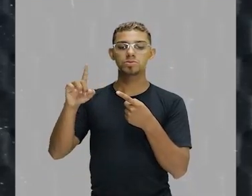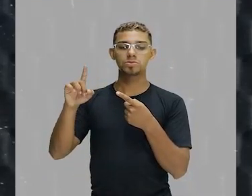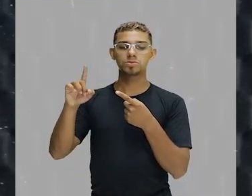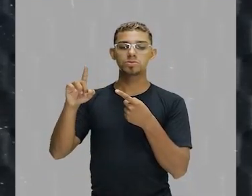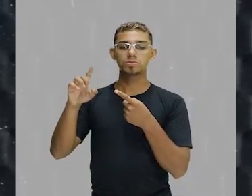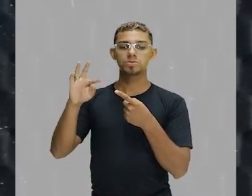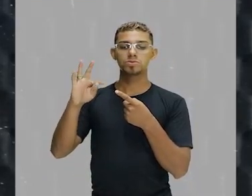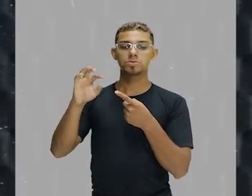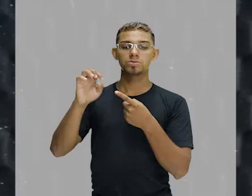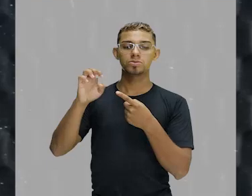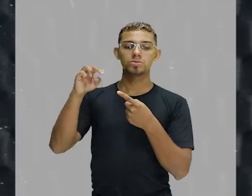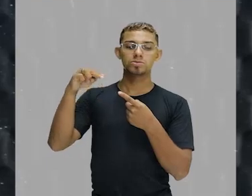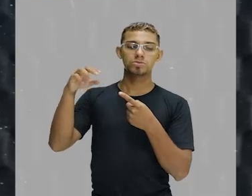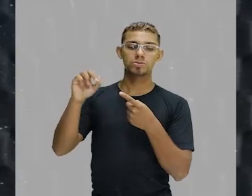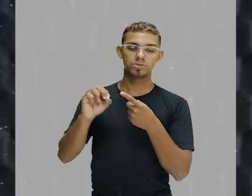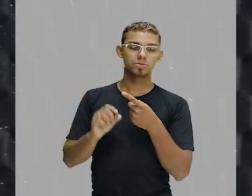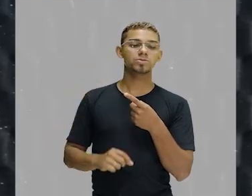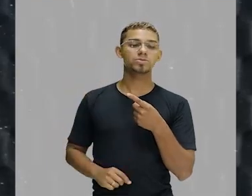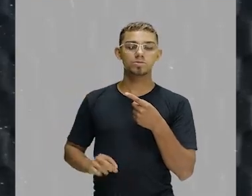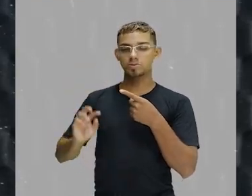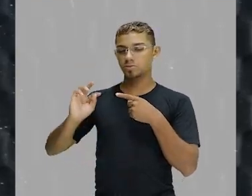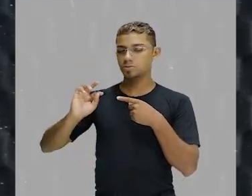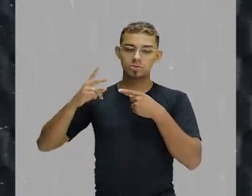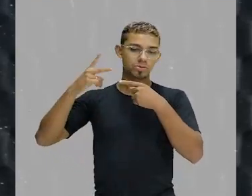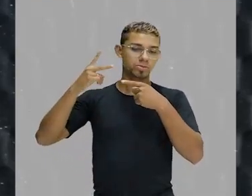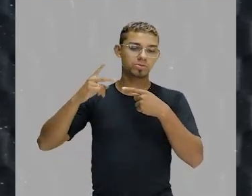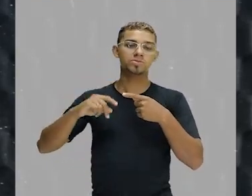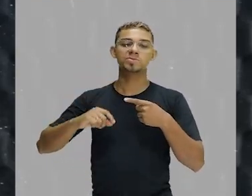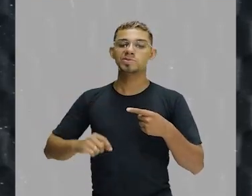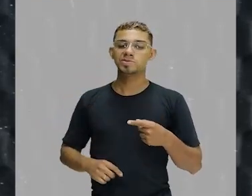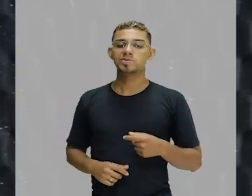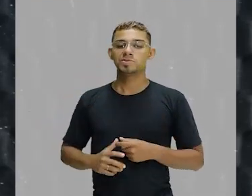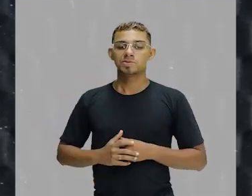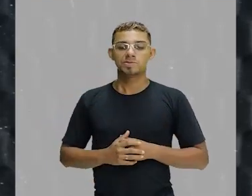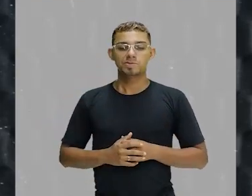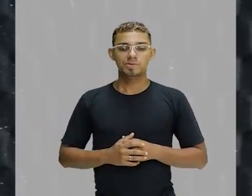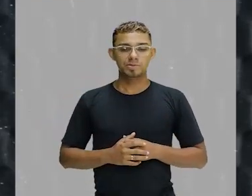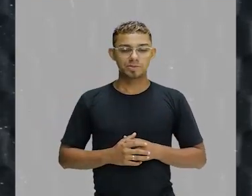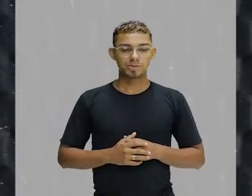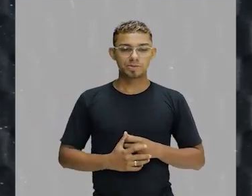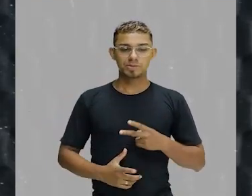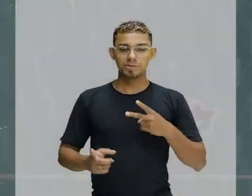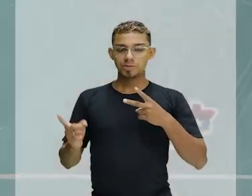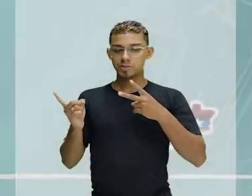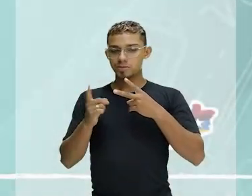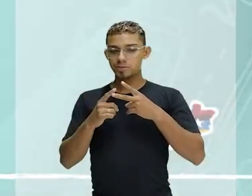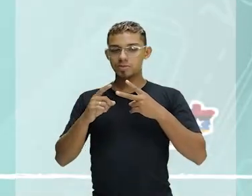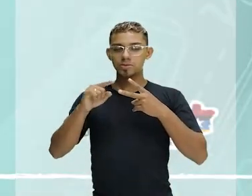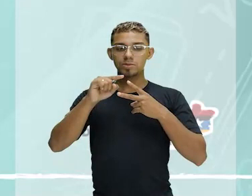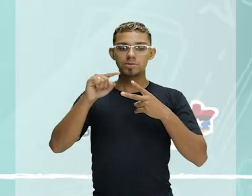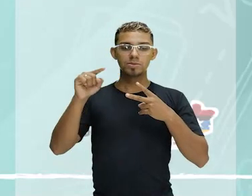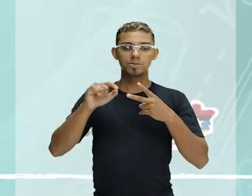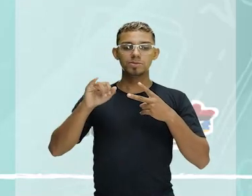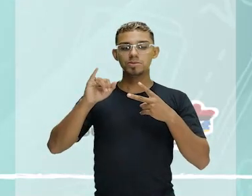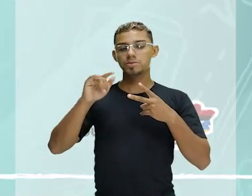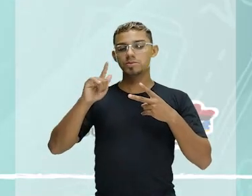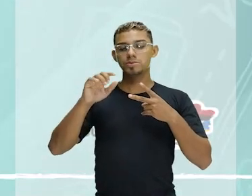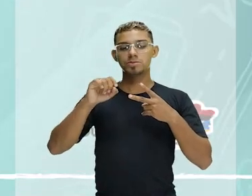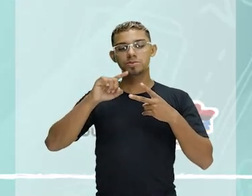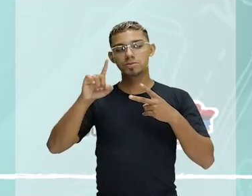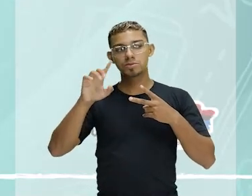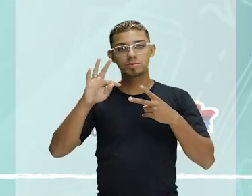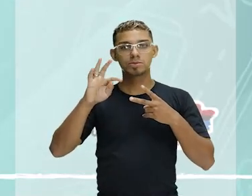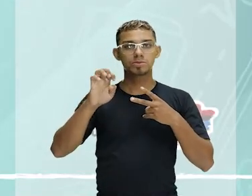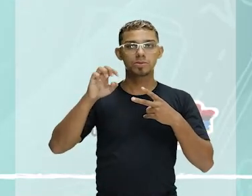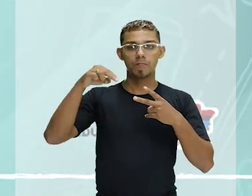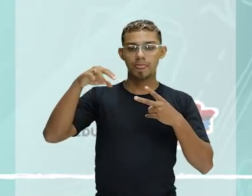leptóteno. Então, cromossomos duplicados, eles começam a condensação. Depois nós temos o zigóteno. O que é o zigóteno?